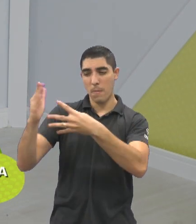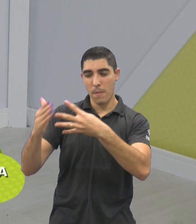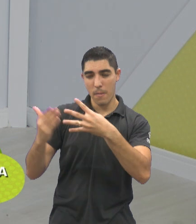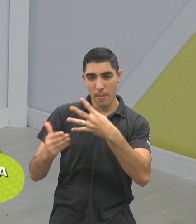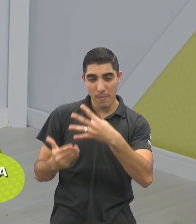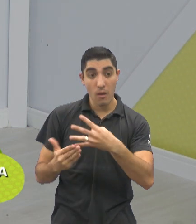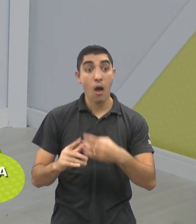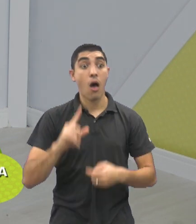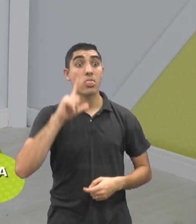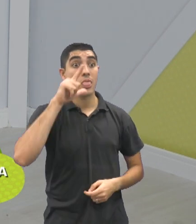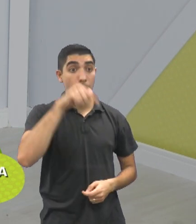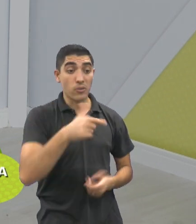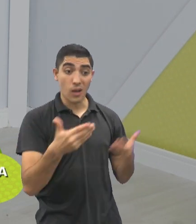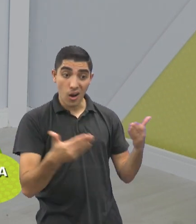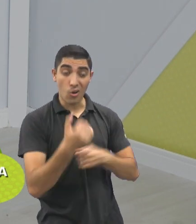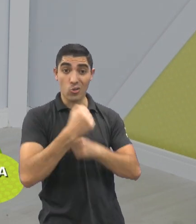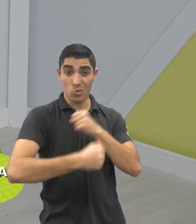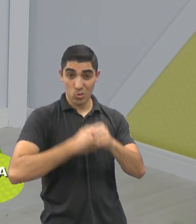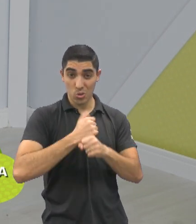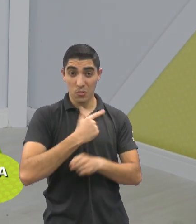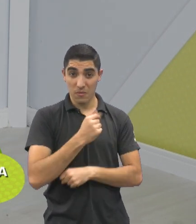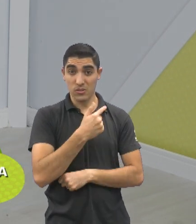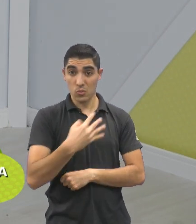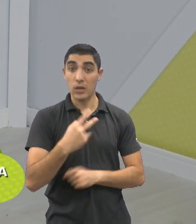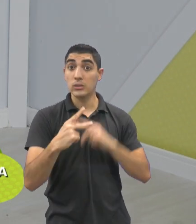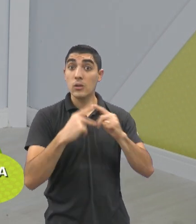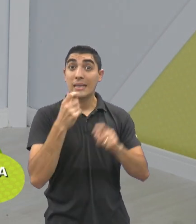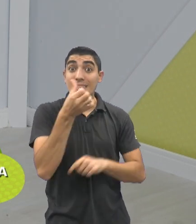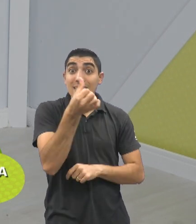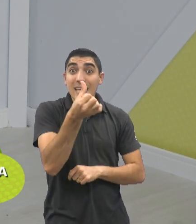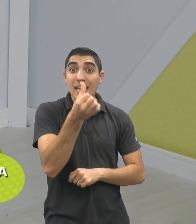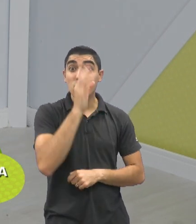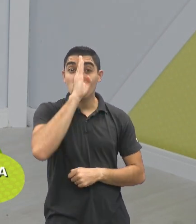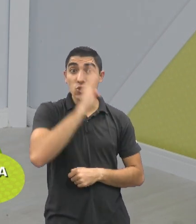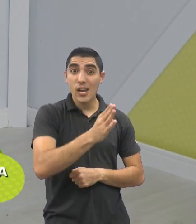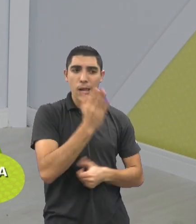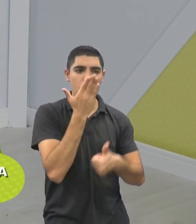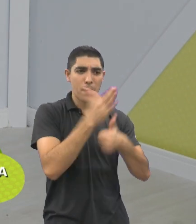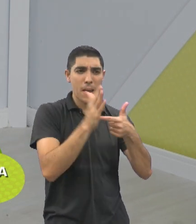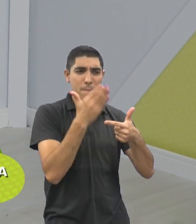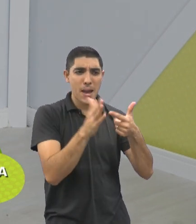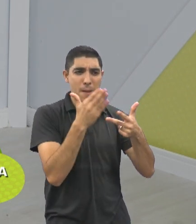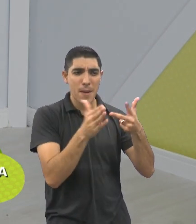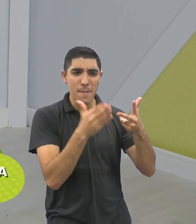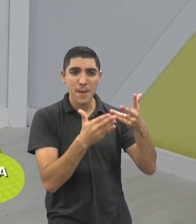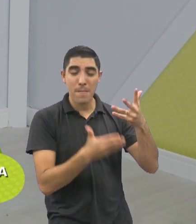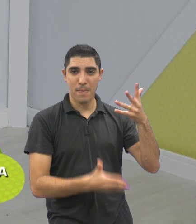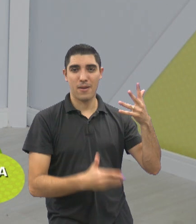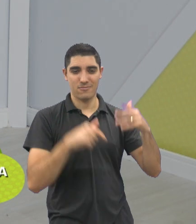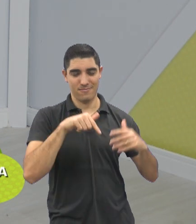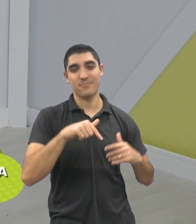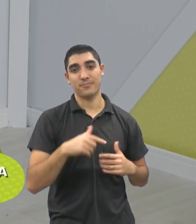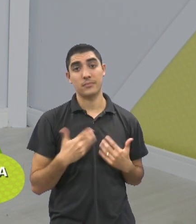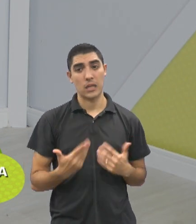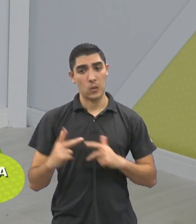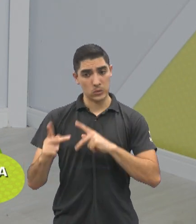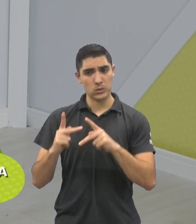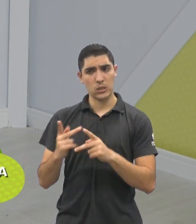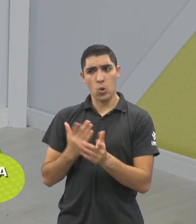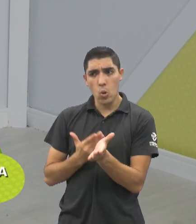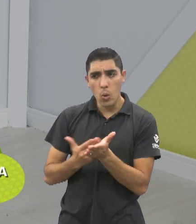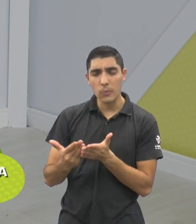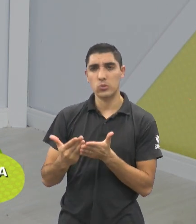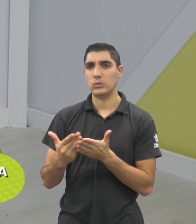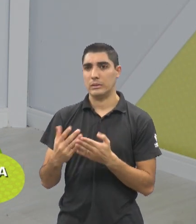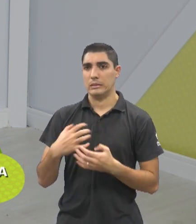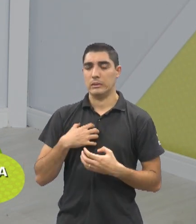2019-2020. Daqui a pouco a gente vai ver se tem essa tabela aqui para a gente complementar e poder ilustrar com os jogos, Brunão. Mas foi um início realmente muito conturbado para a equipe do